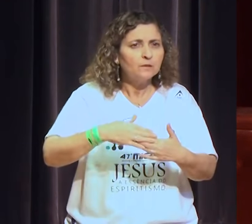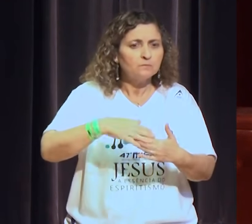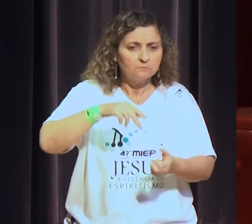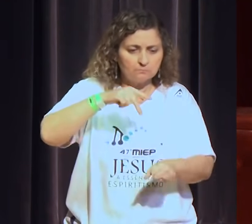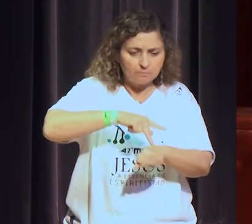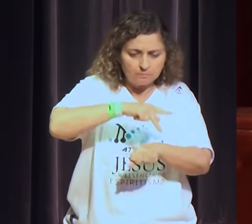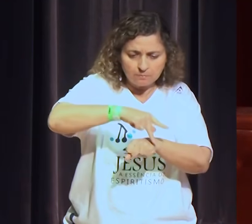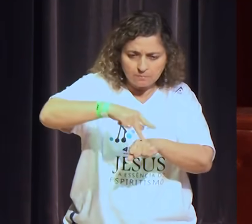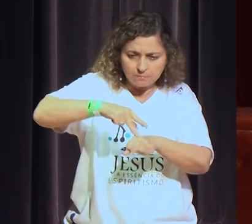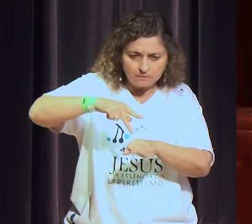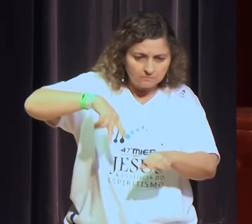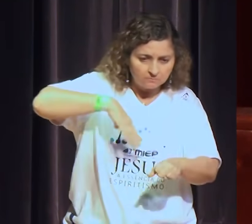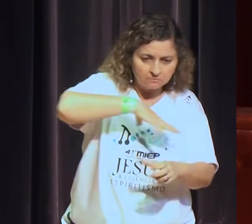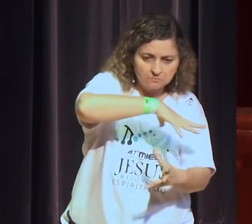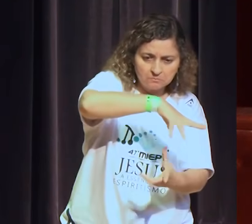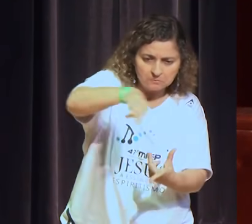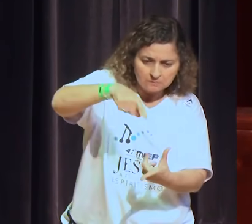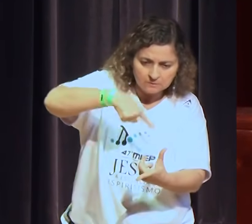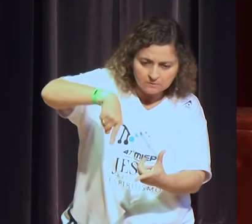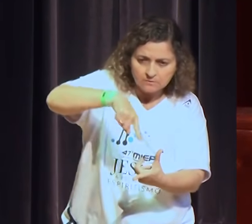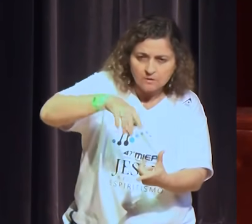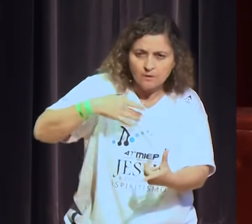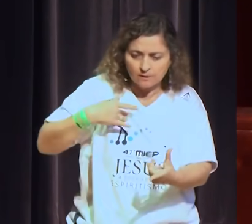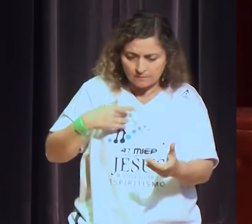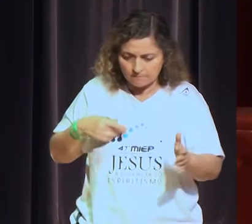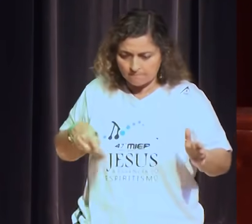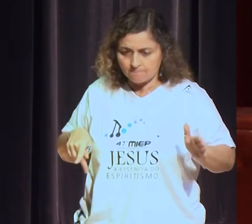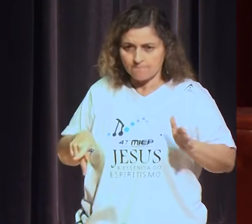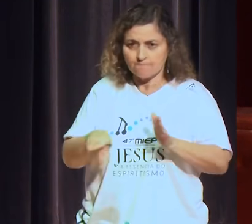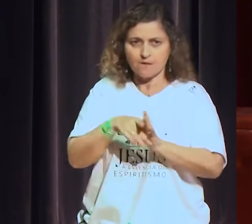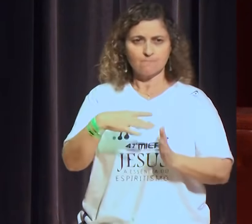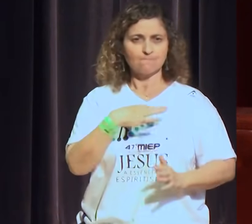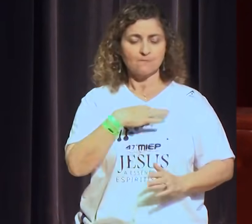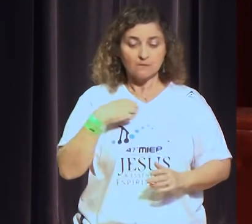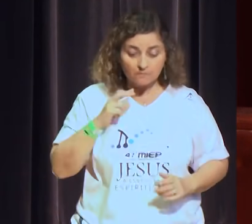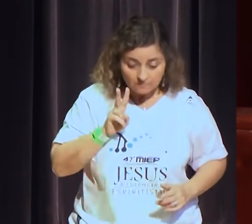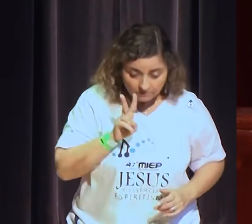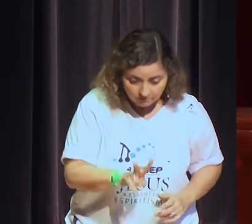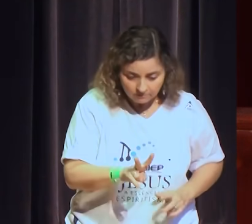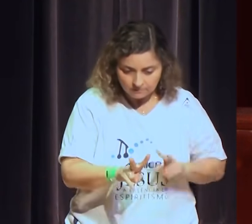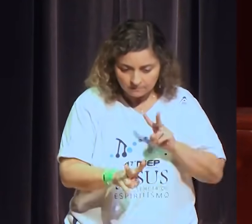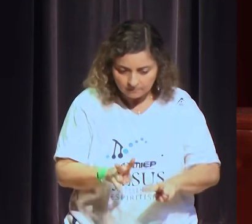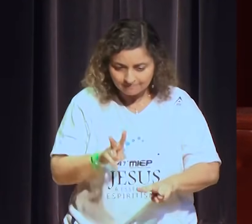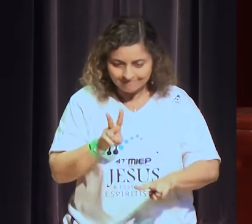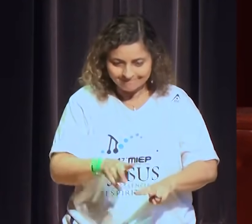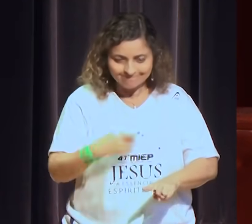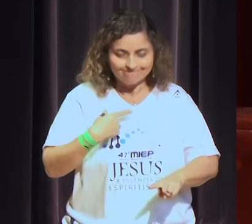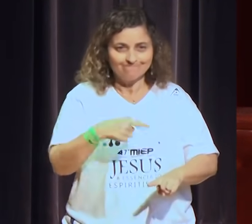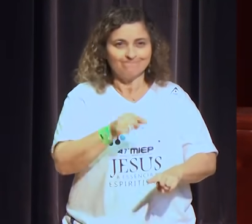Todos os elementos da formação geológica do orbe, ele coordenou pessoalmente.